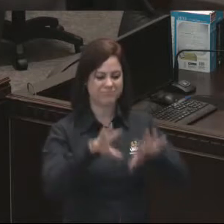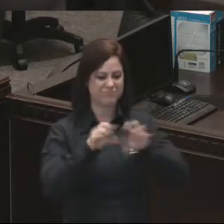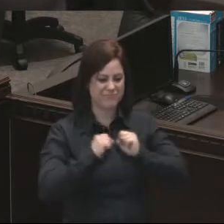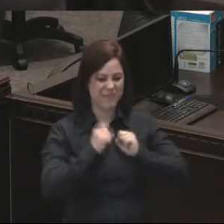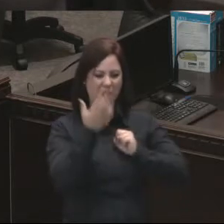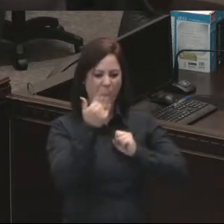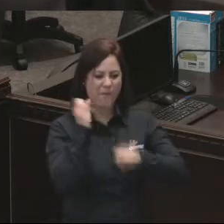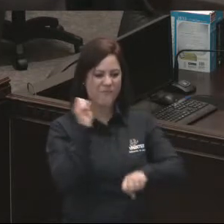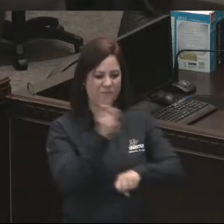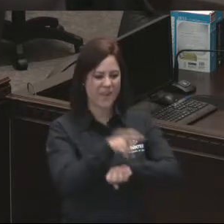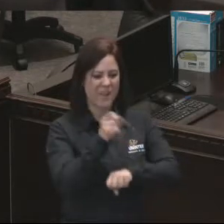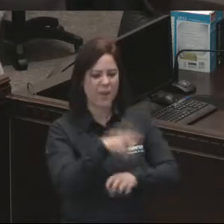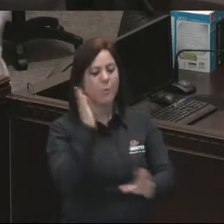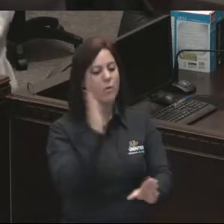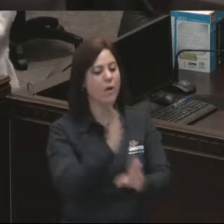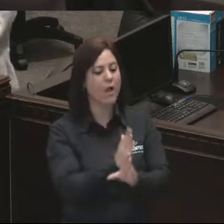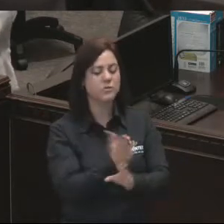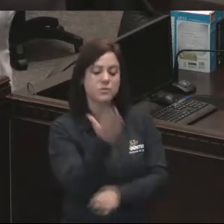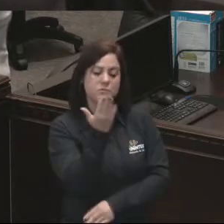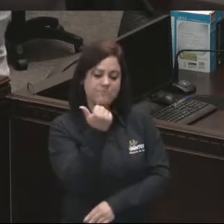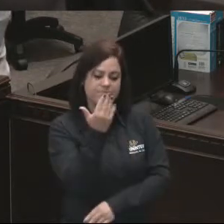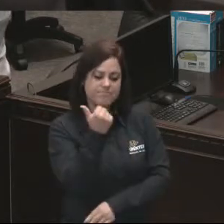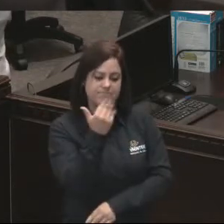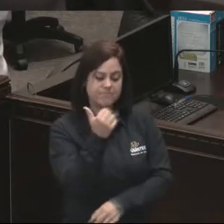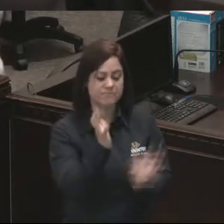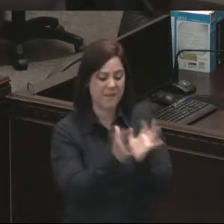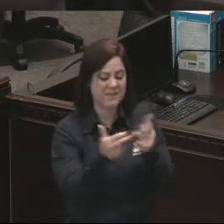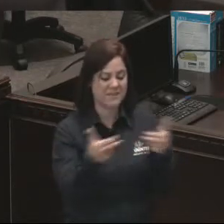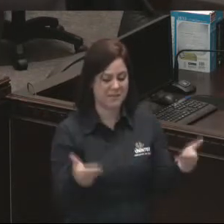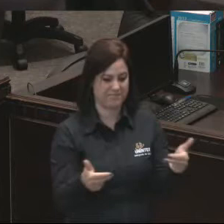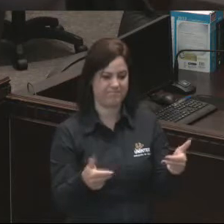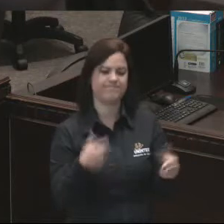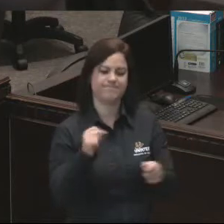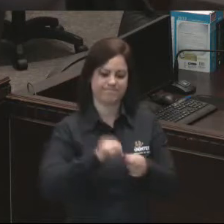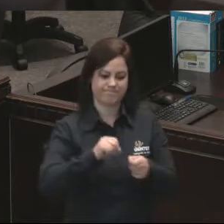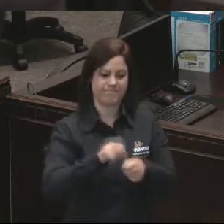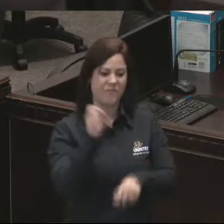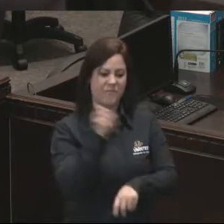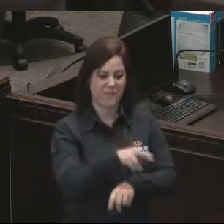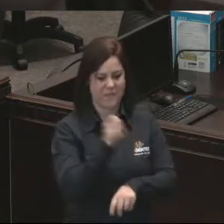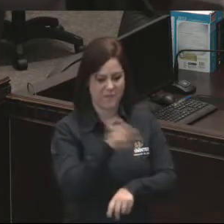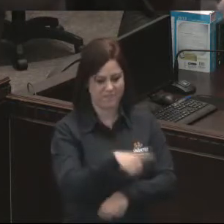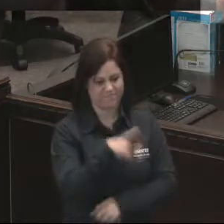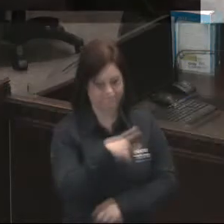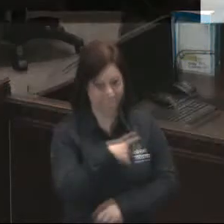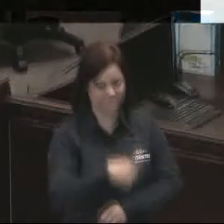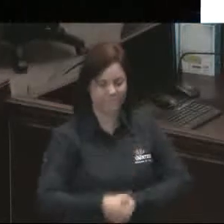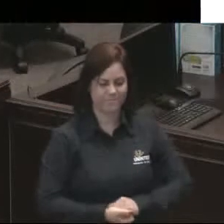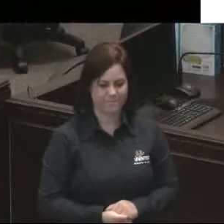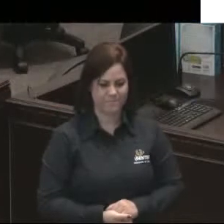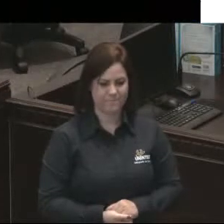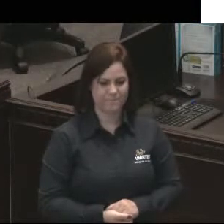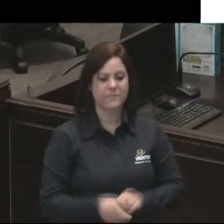é simplesmente por a ingestão de um produto alimentício. Então, aqui também esse dado